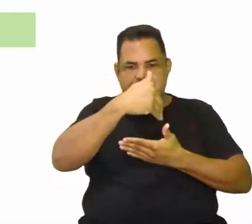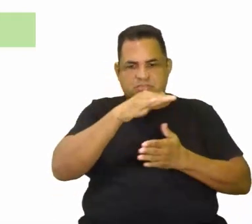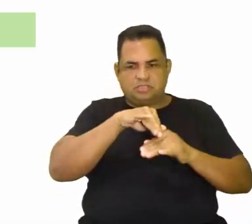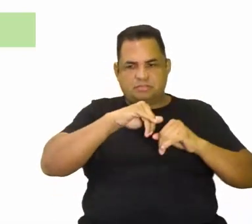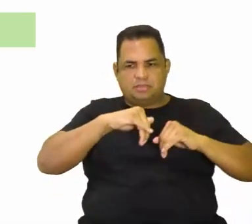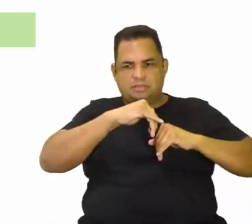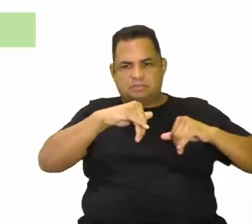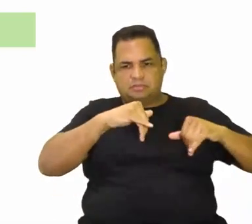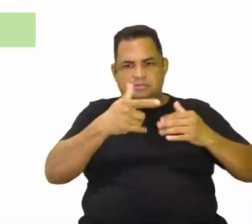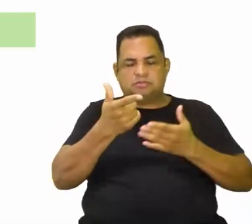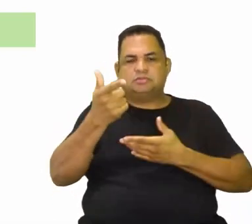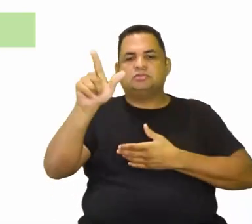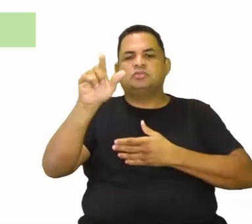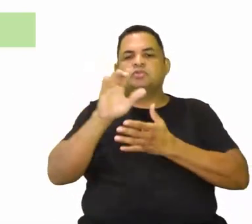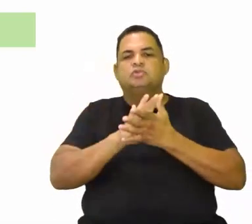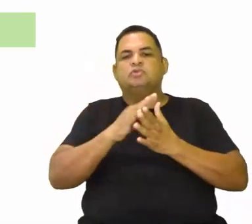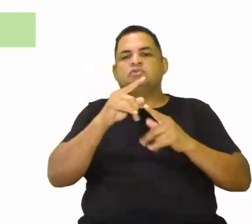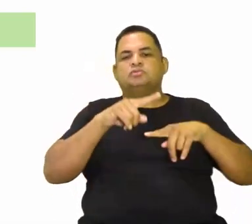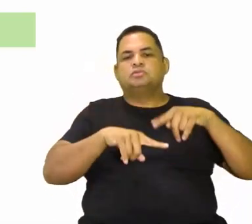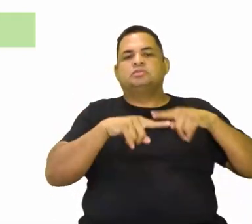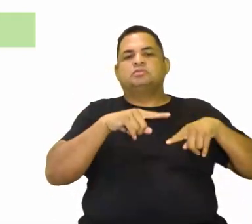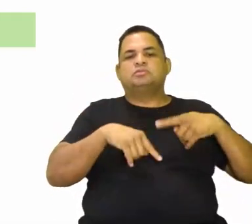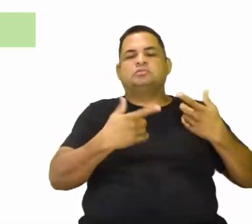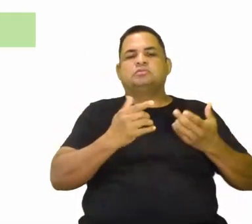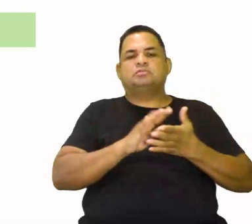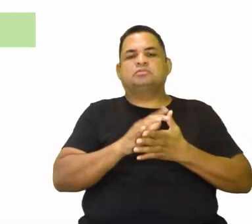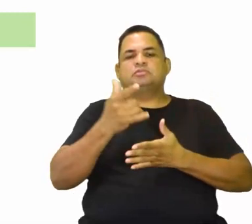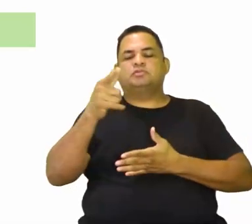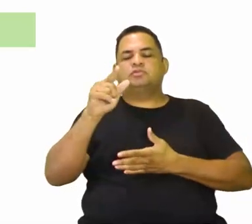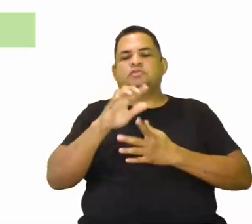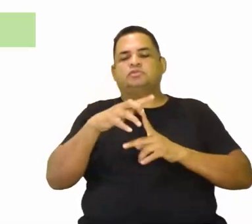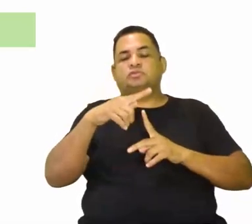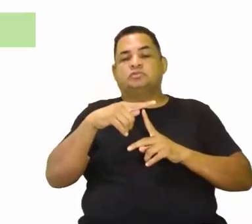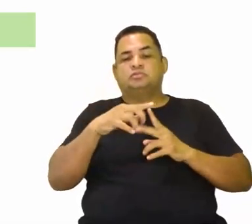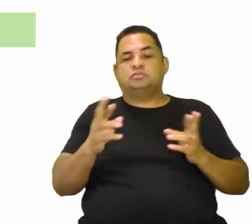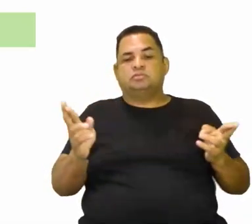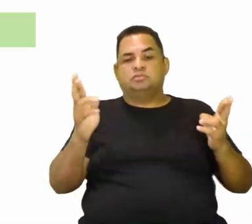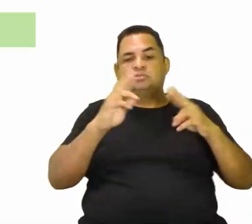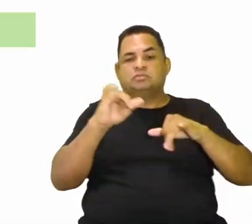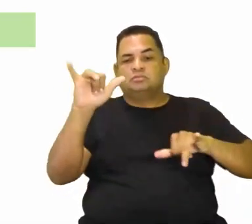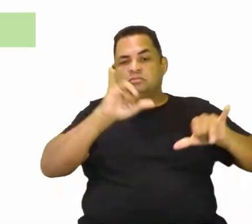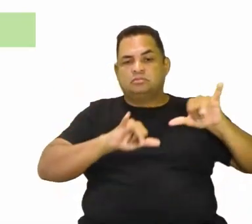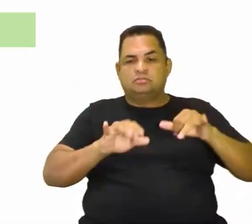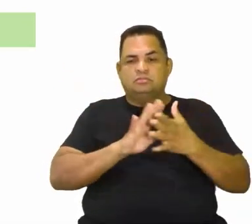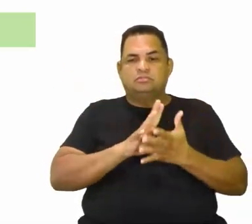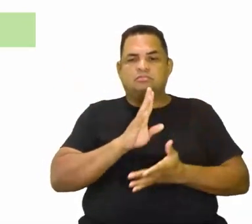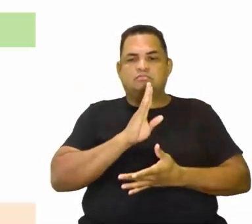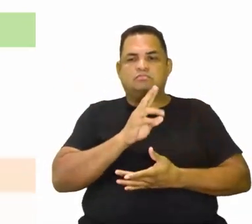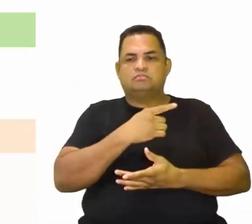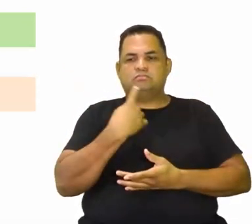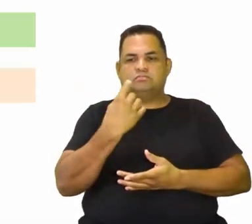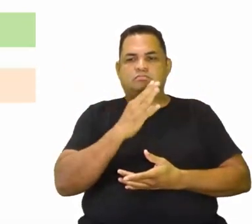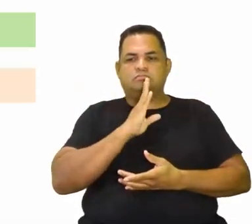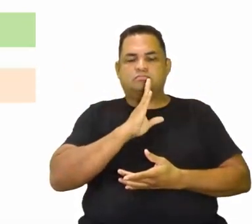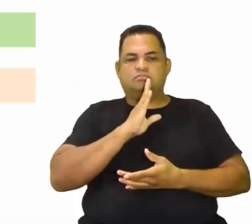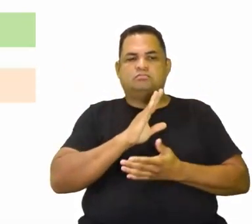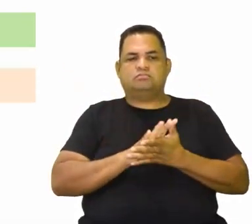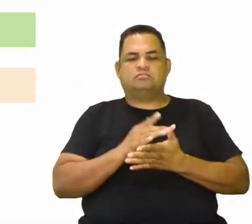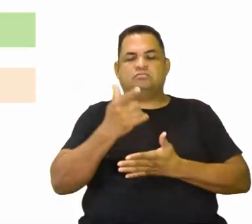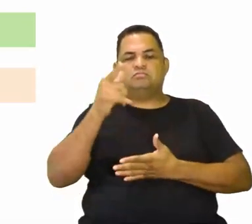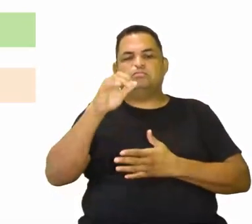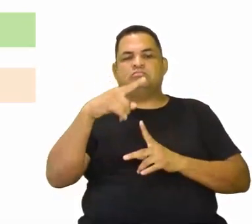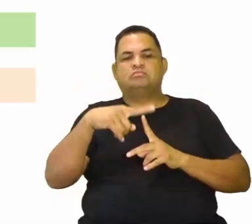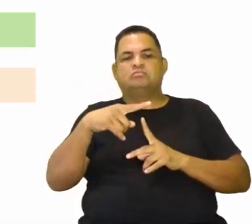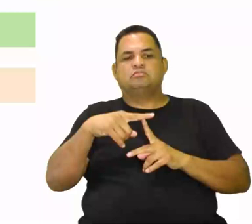matéria em outros componentes. Então é um outro tipo de reação química que nós conhecemos, tá? Outro tipo